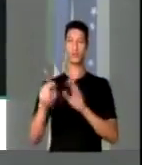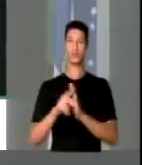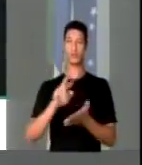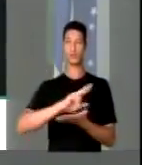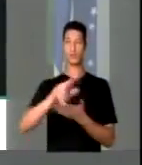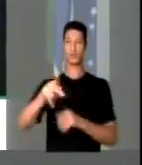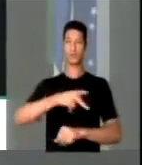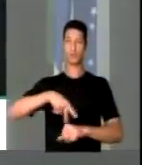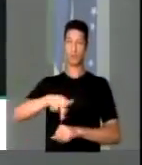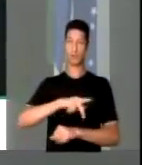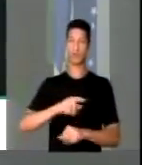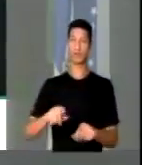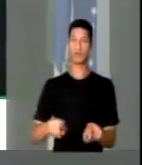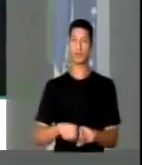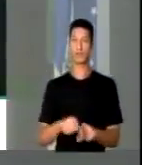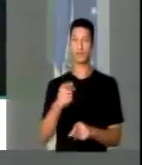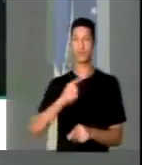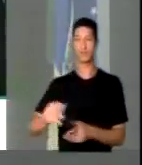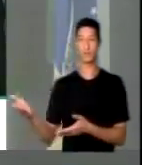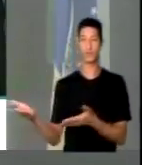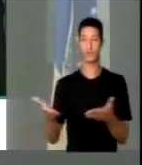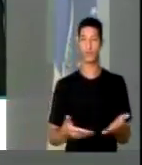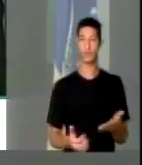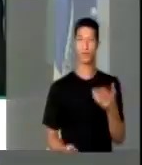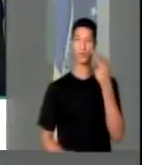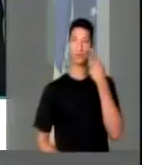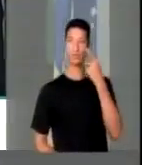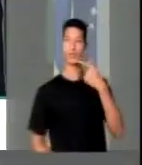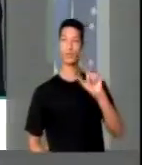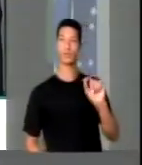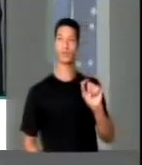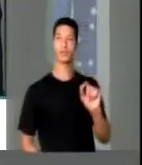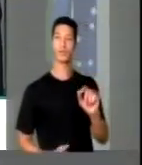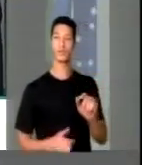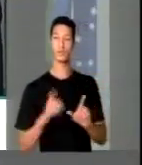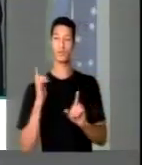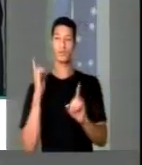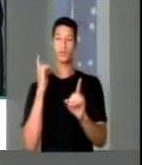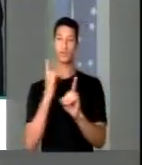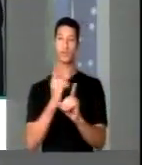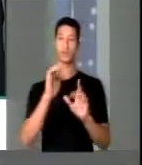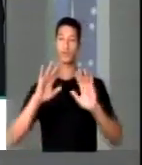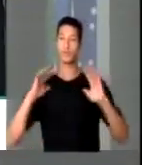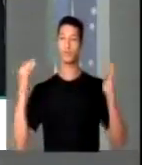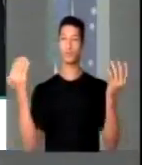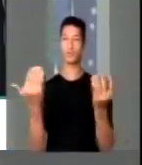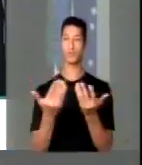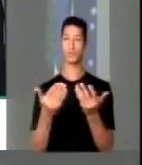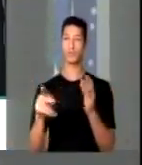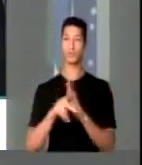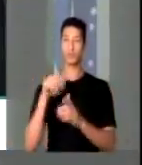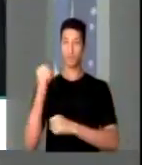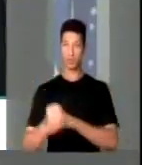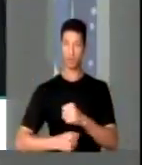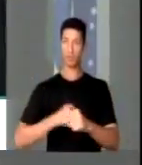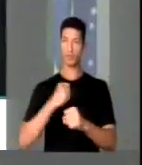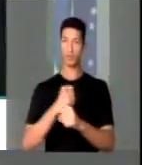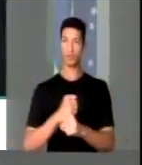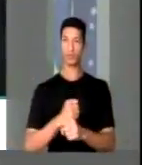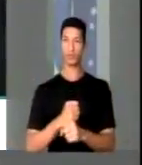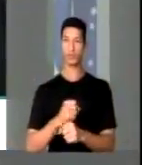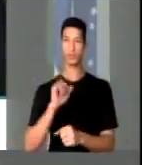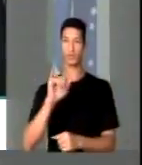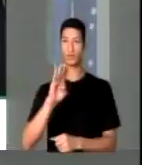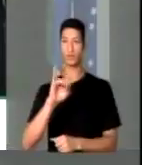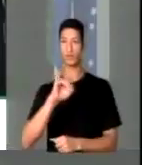diversos países também foram convidados para que esse encontro, que é realizado anualmente e